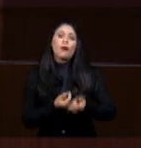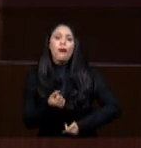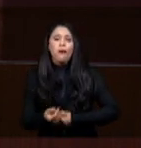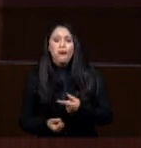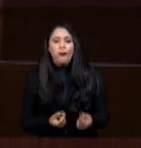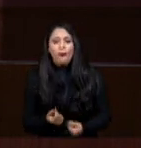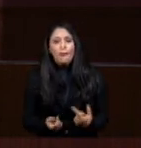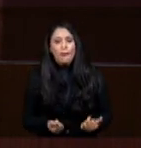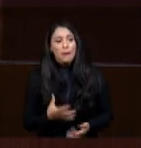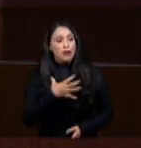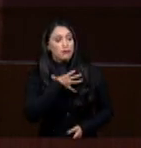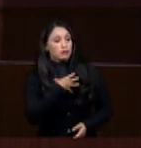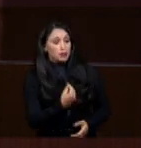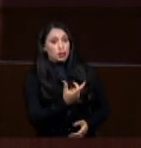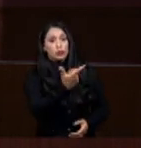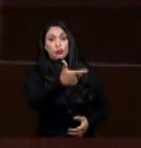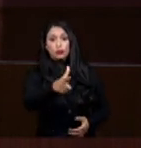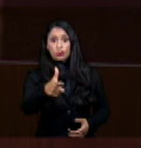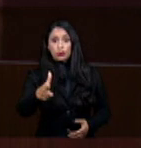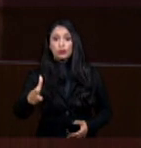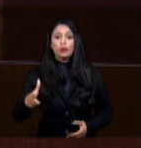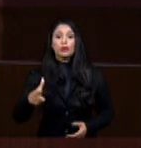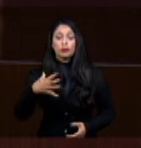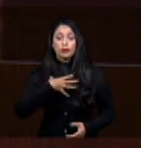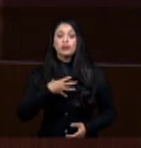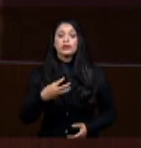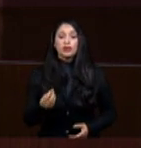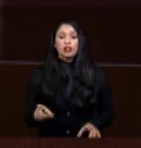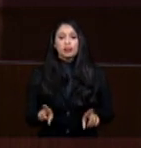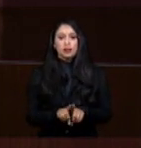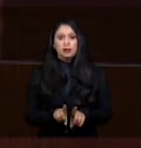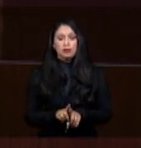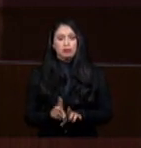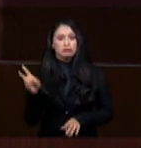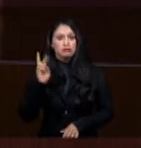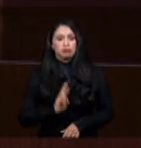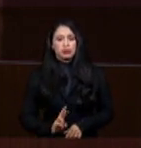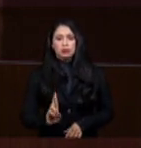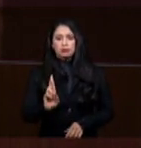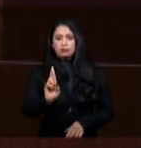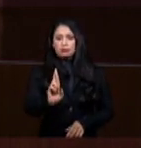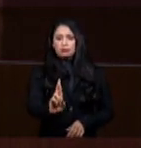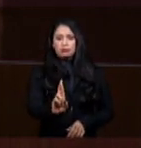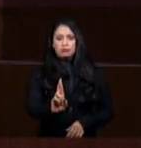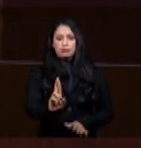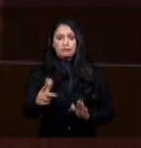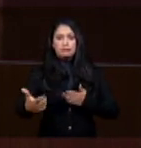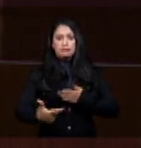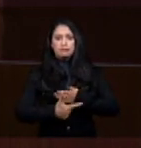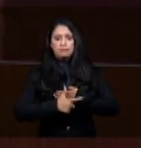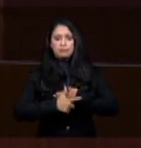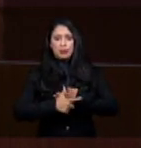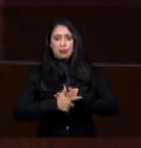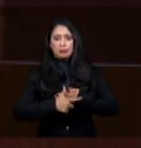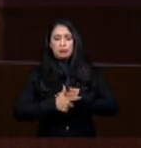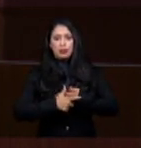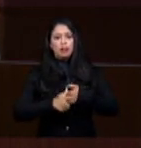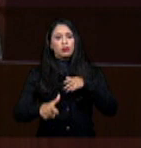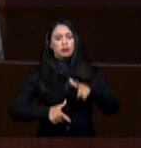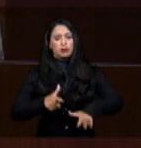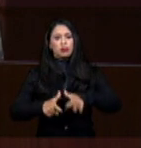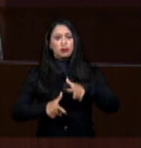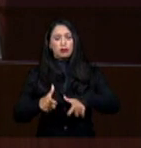filhos e sobretudo os filhos dos outros é protagonizaram portanto os papéis de trabalho